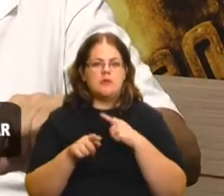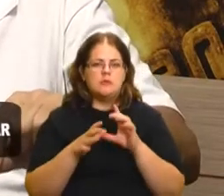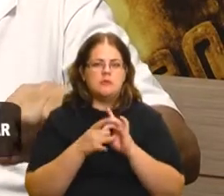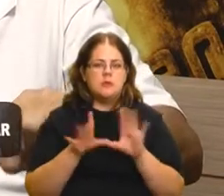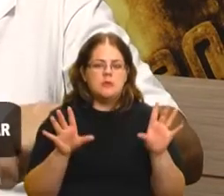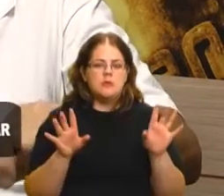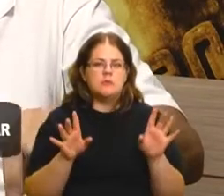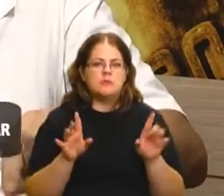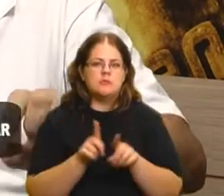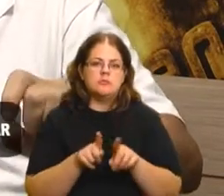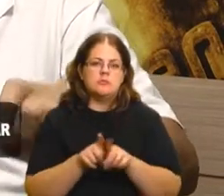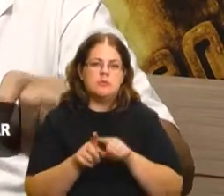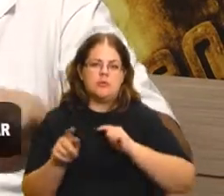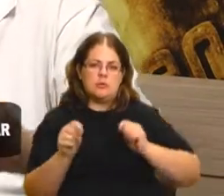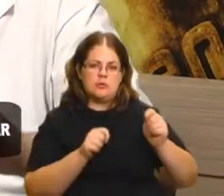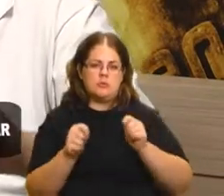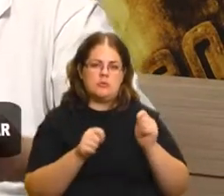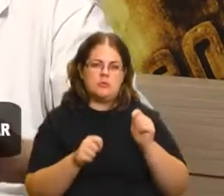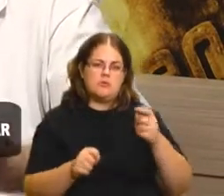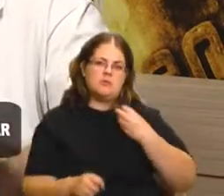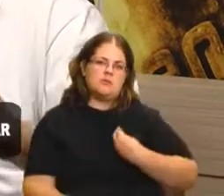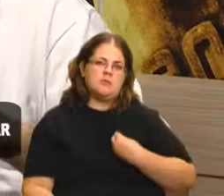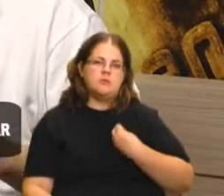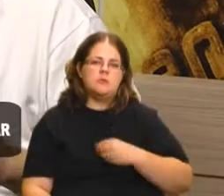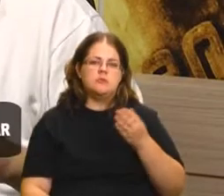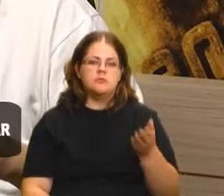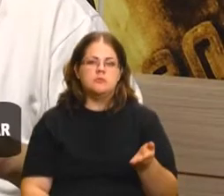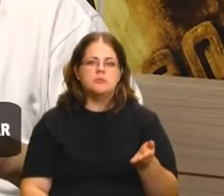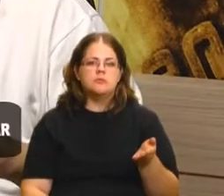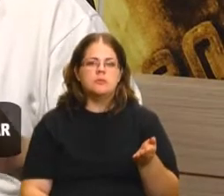liberal, econômico liberal. Tá?